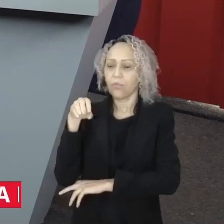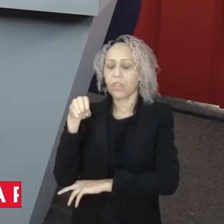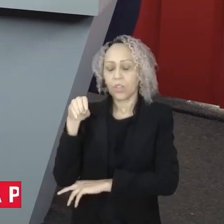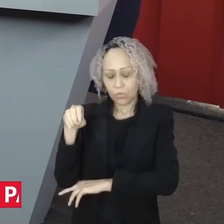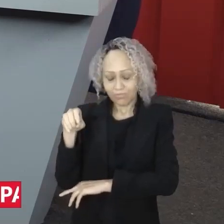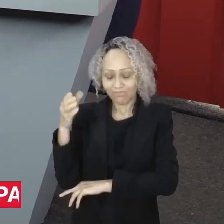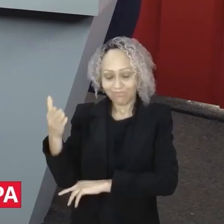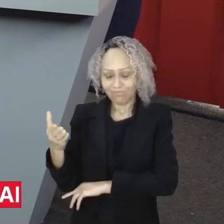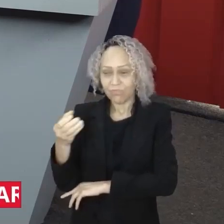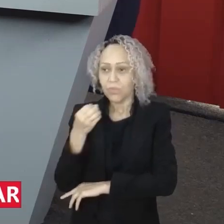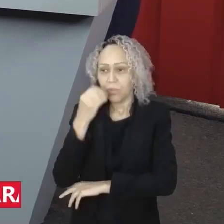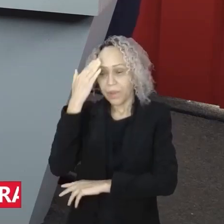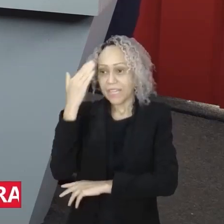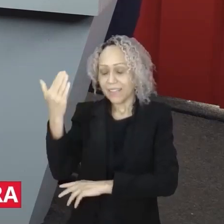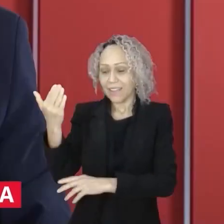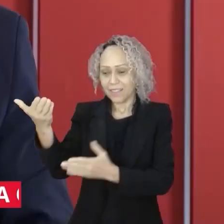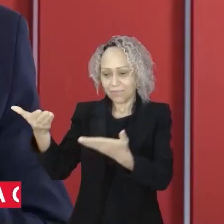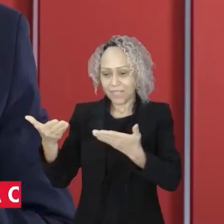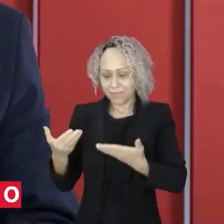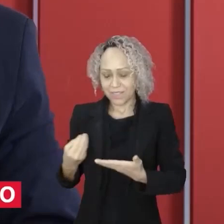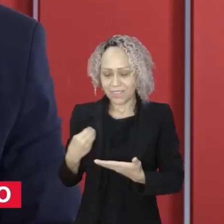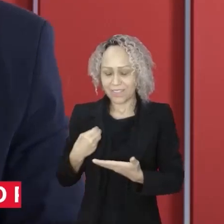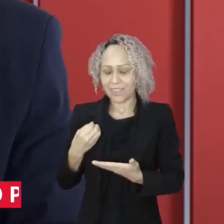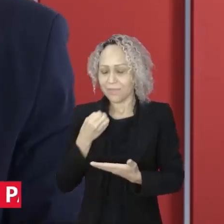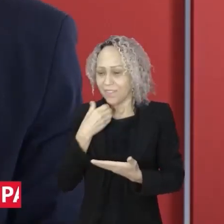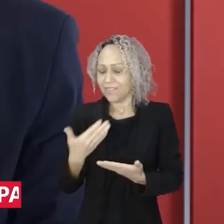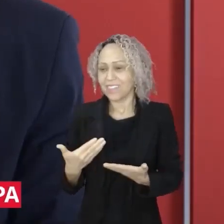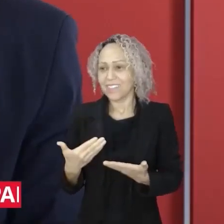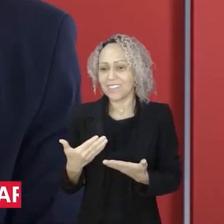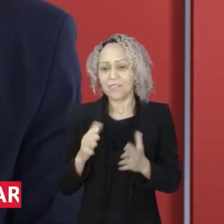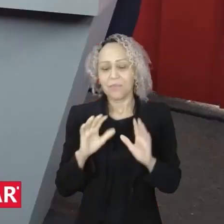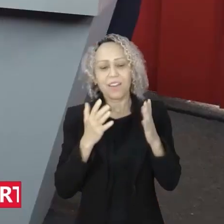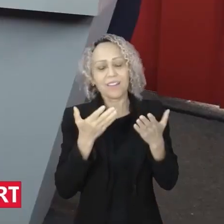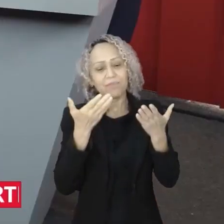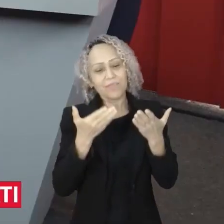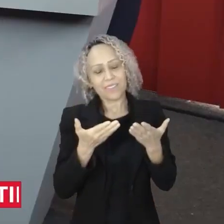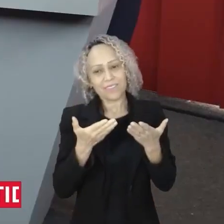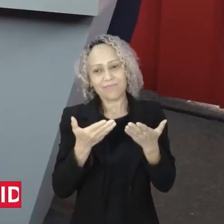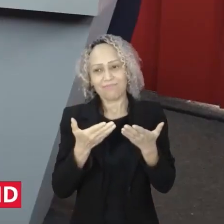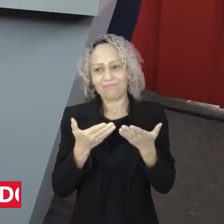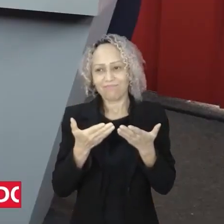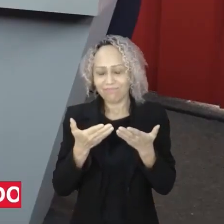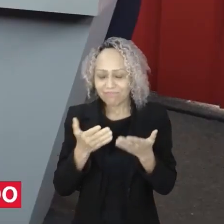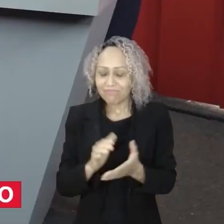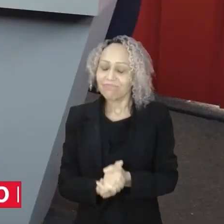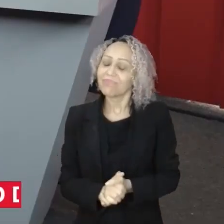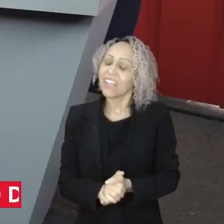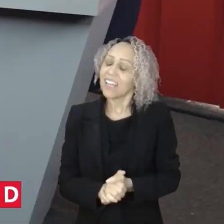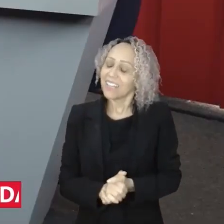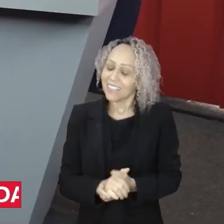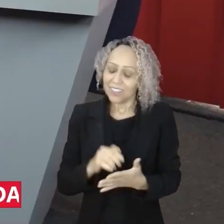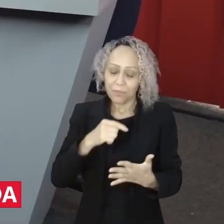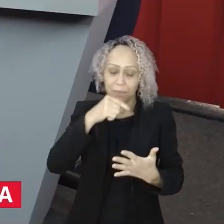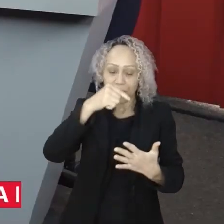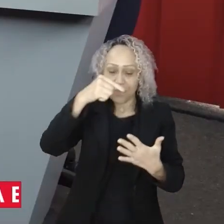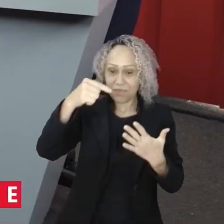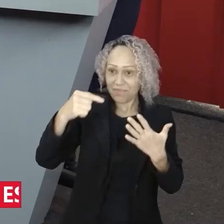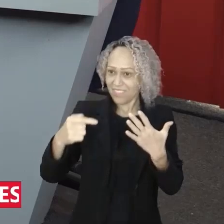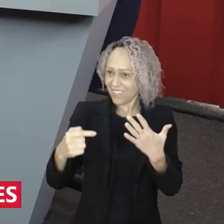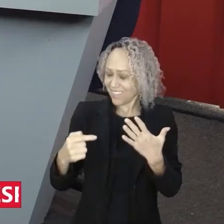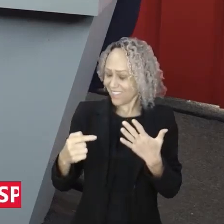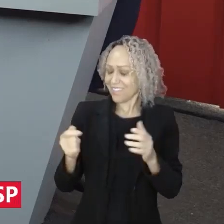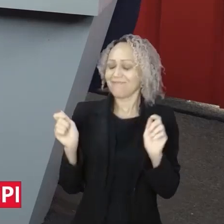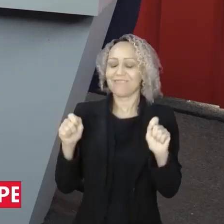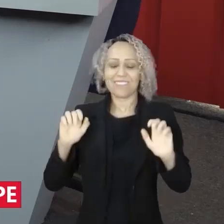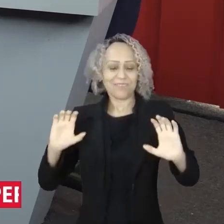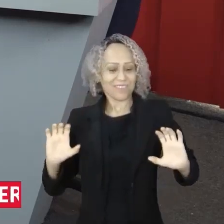bem-vindo. Obrigado, eu que agradeço e parabéns ao programa. E a gente está aqui com muitos motivos para comemorar e dessa vez a gente